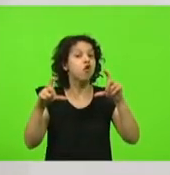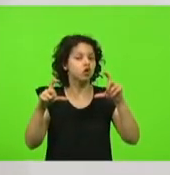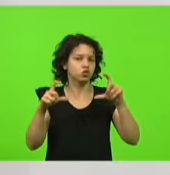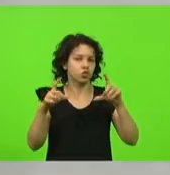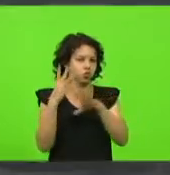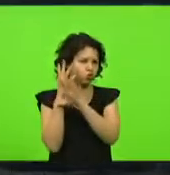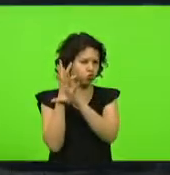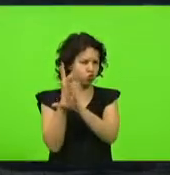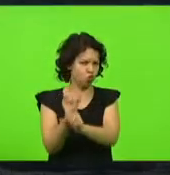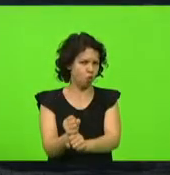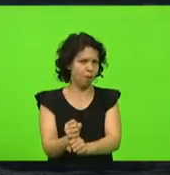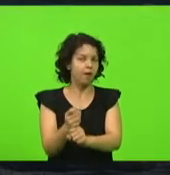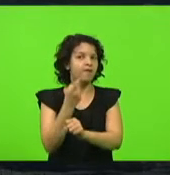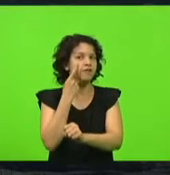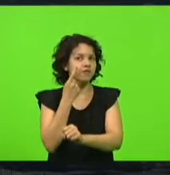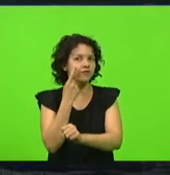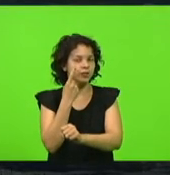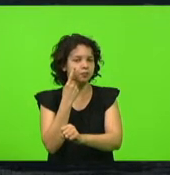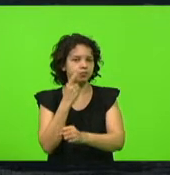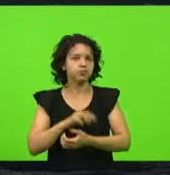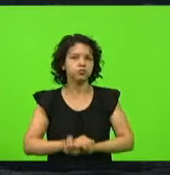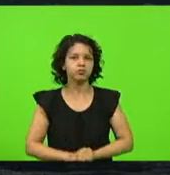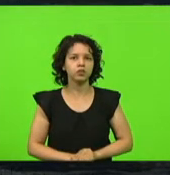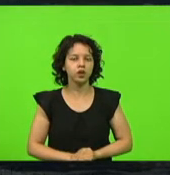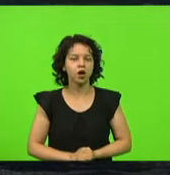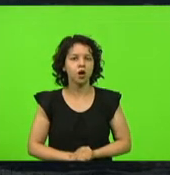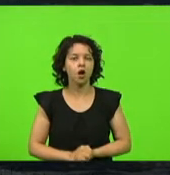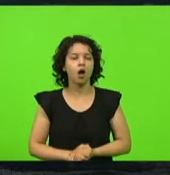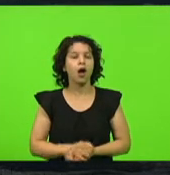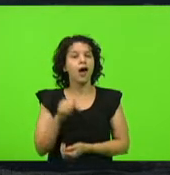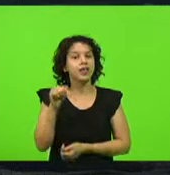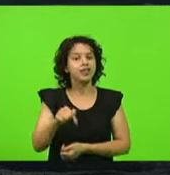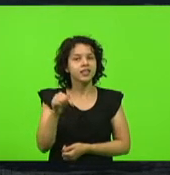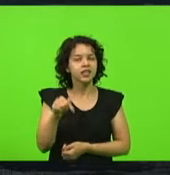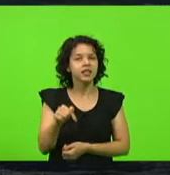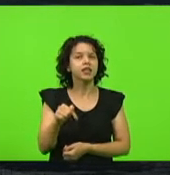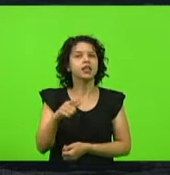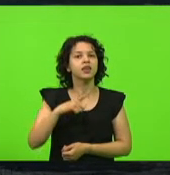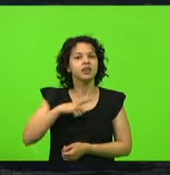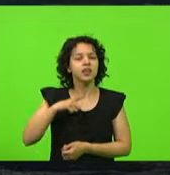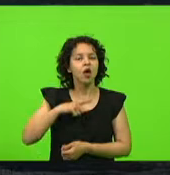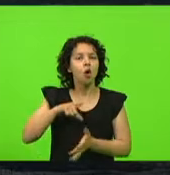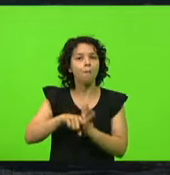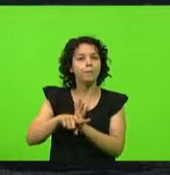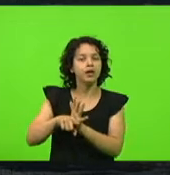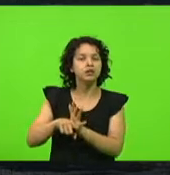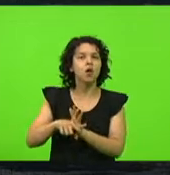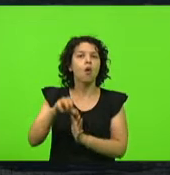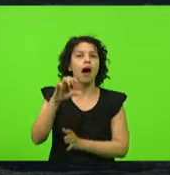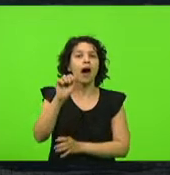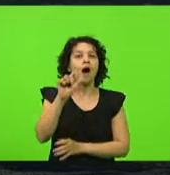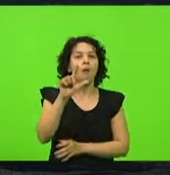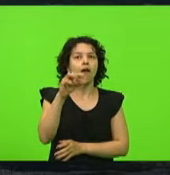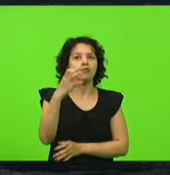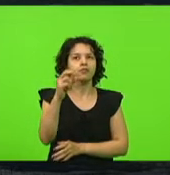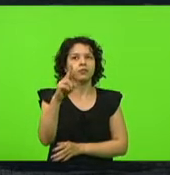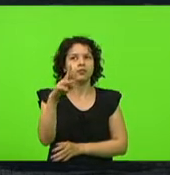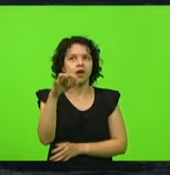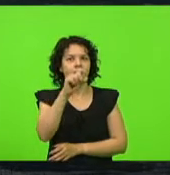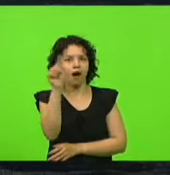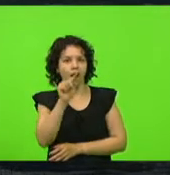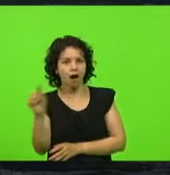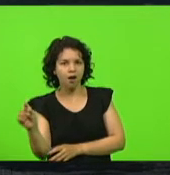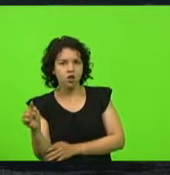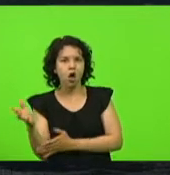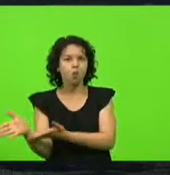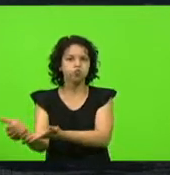somatória. Houve uma operação no Estado de Santa Catarina chamada Operação Alcatraz, que recorreu num prejuízo aos cofres públicos de 65